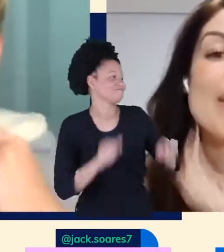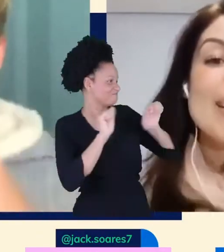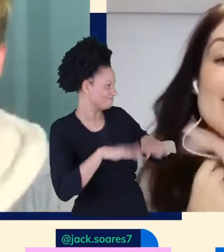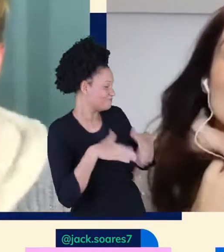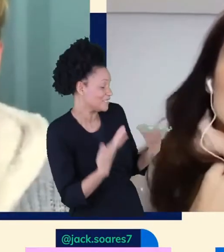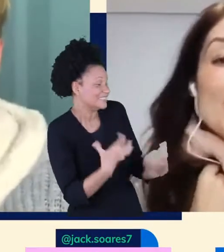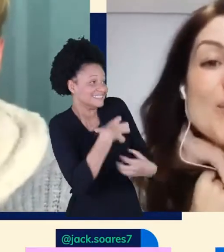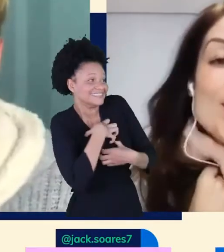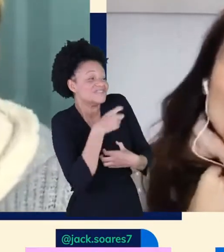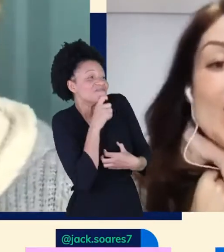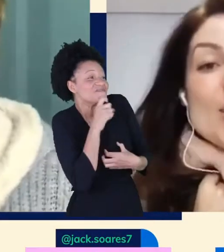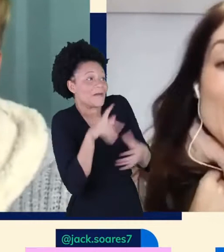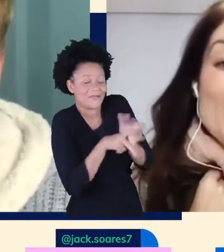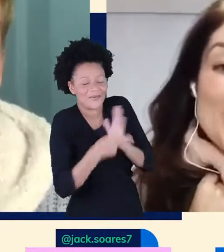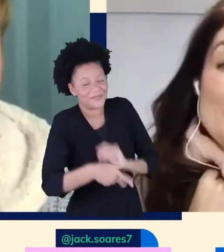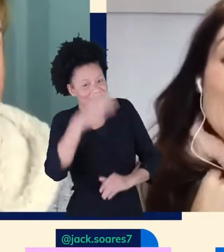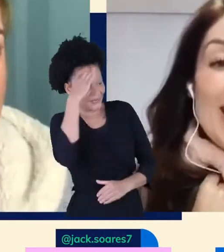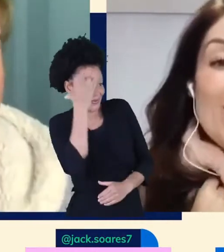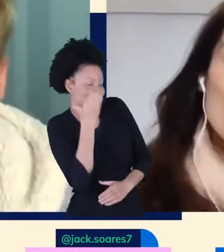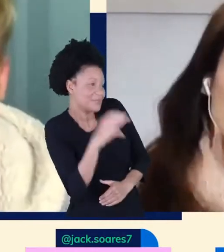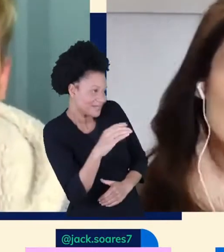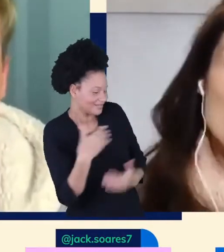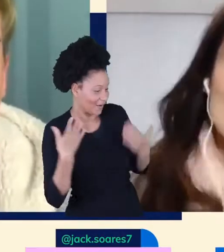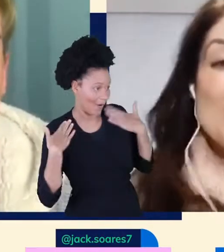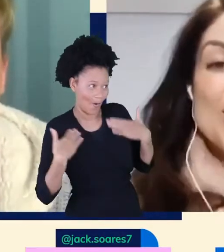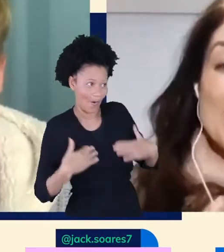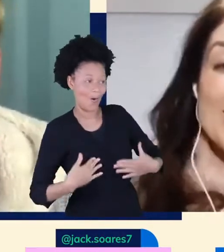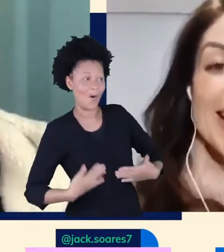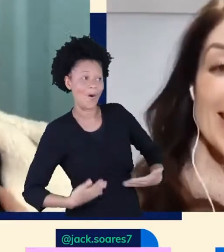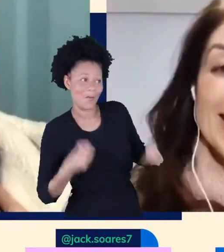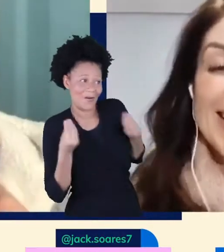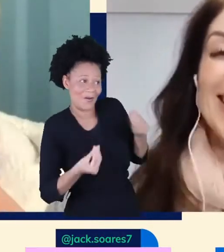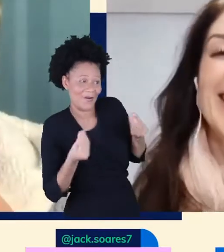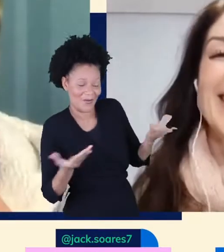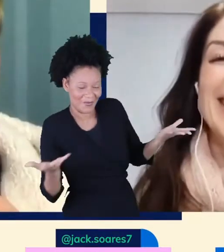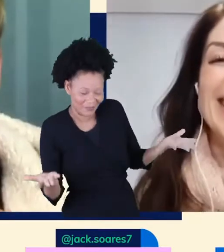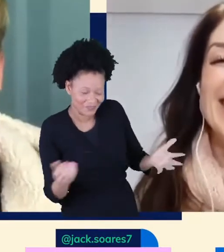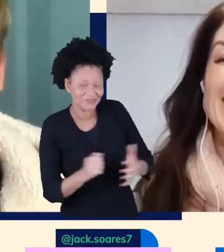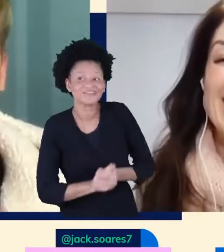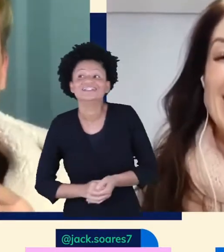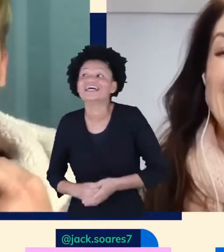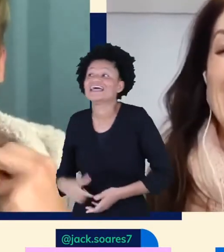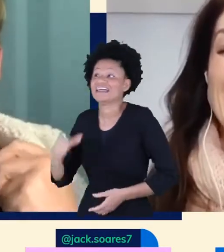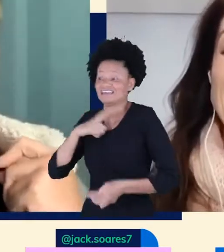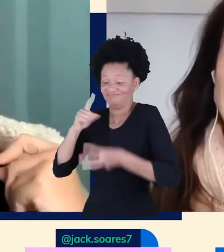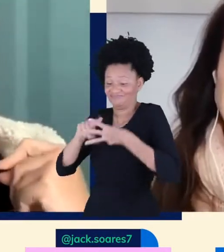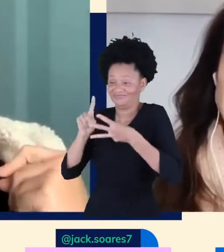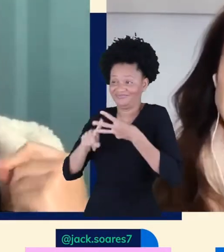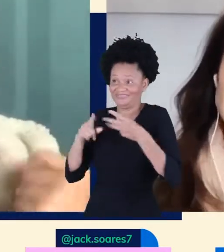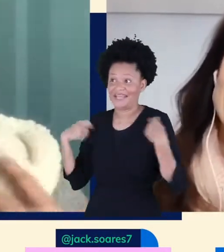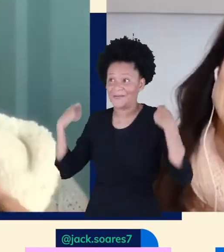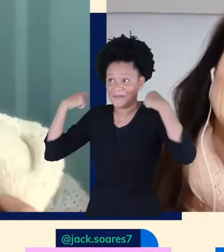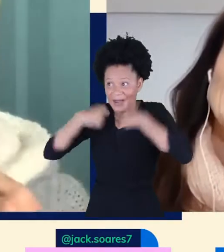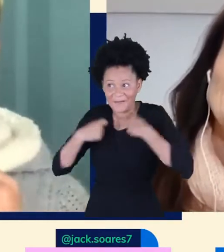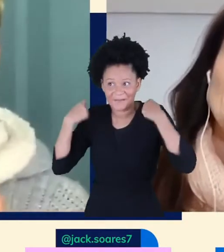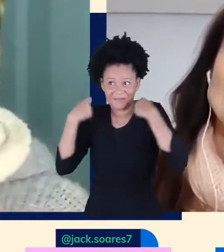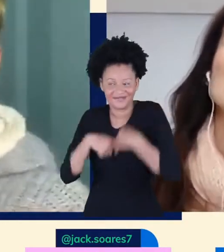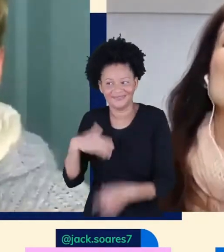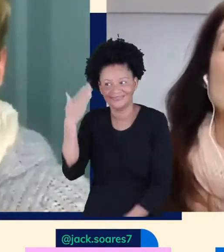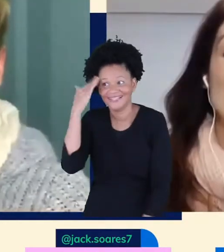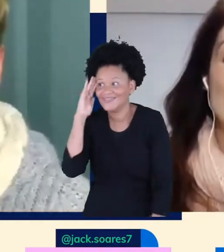Tudo bem, passando um friozinho em Curitiba, né? Olha como é que Meu, estamos vestidas aqui. eu tô com 3 camadas de lã, não